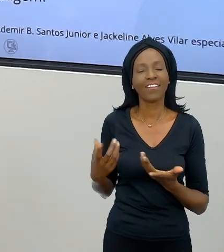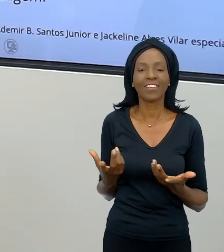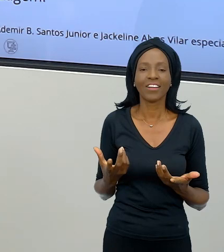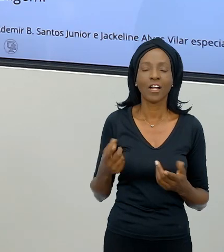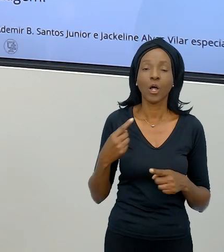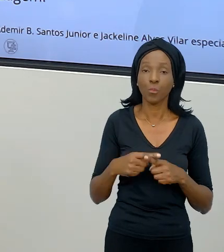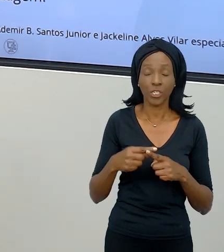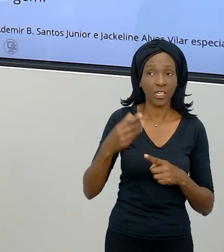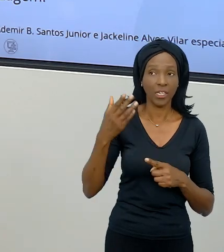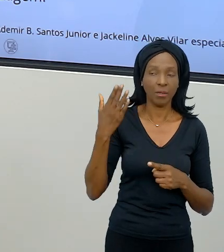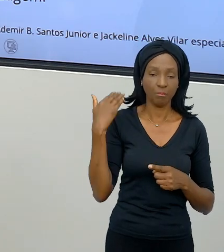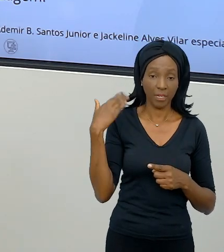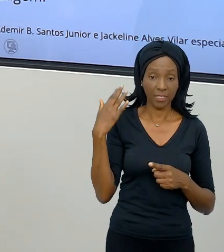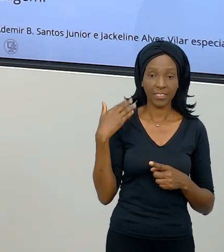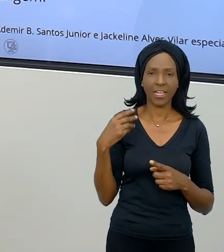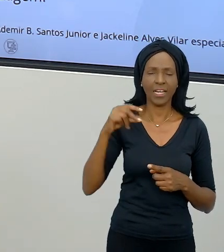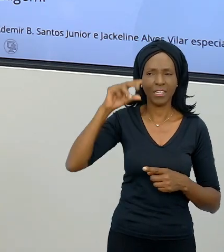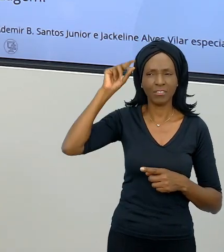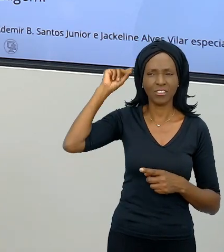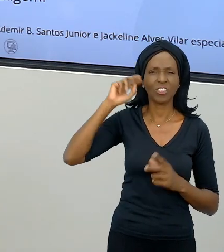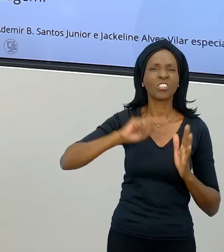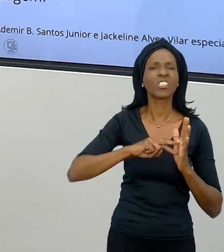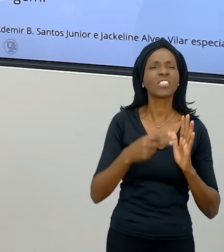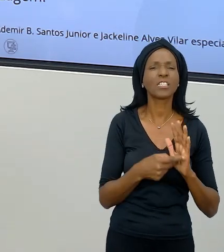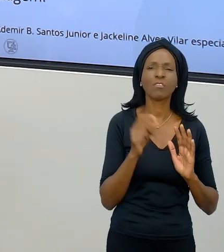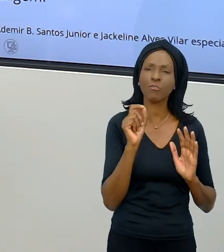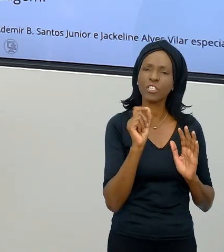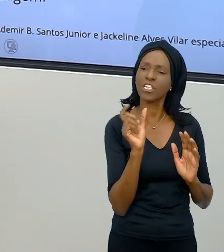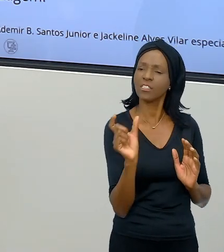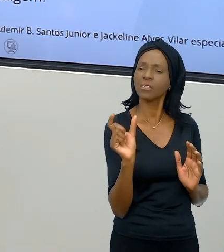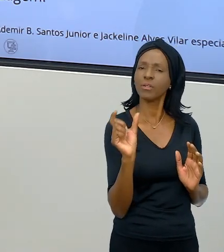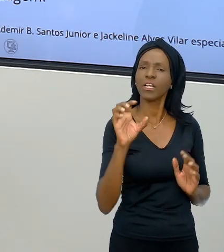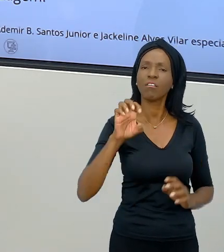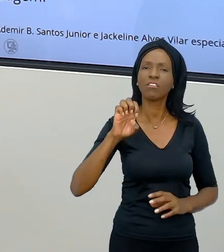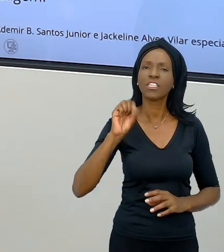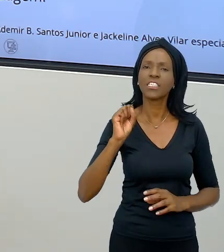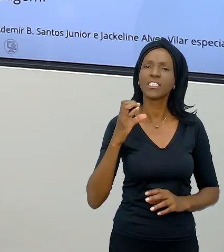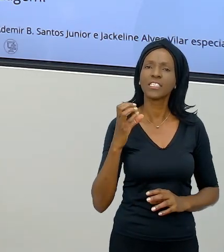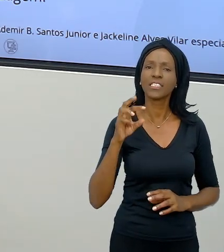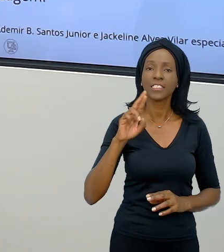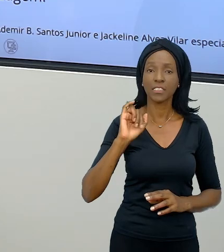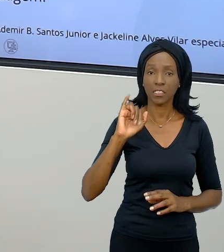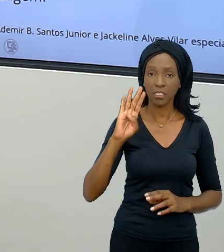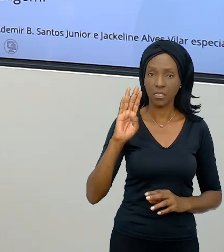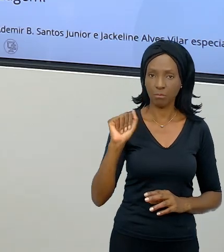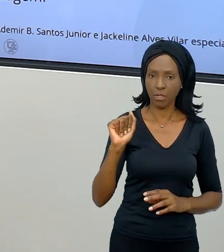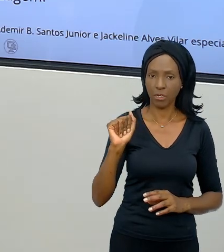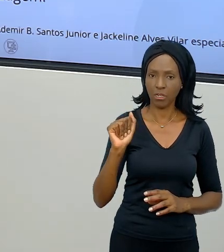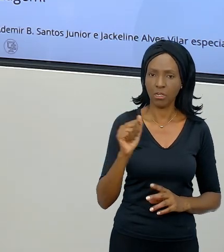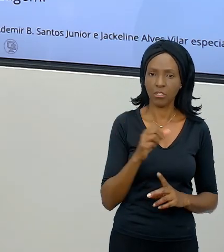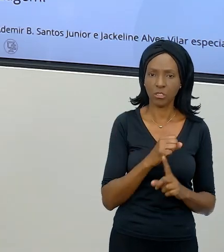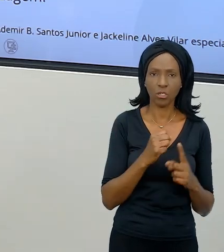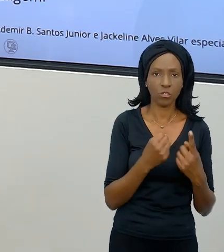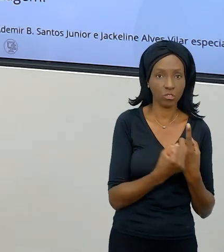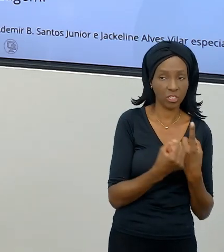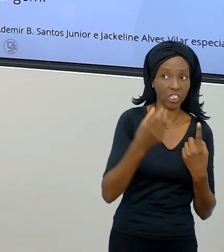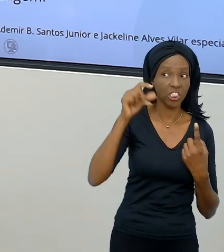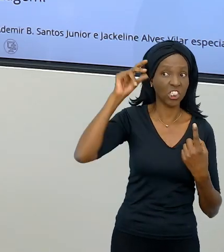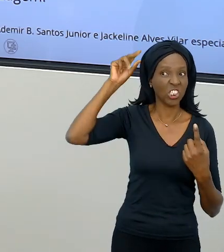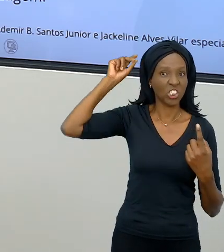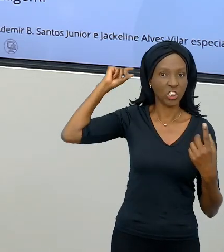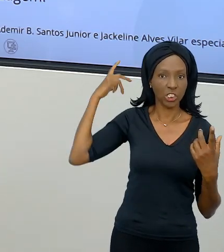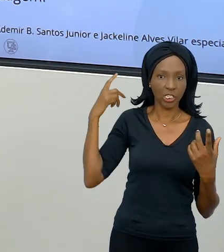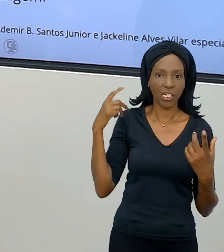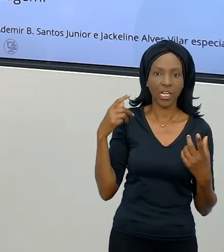significava nas sociedades antigas. Porque, veja, nas sociedades antigas, ser